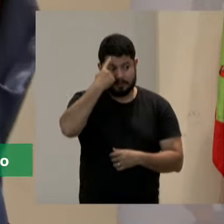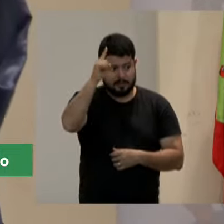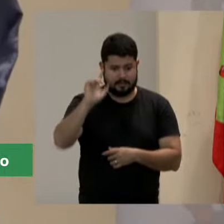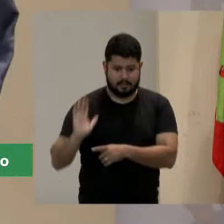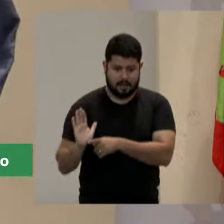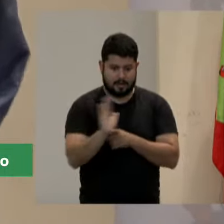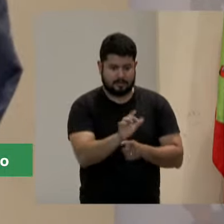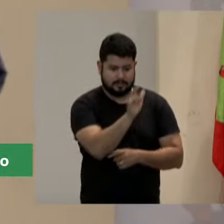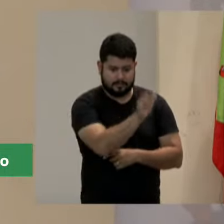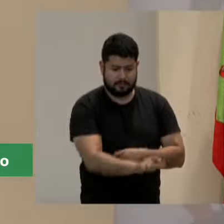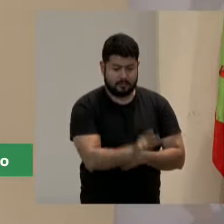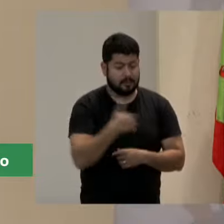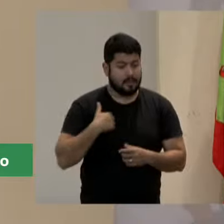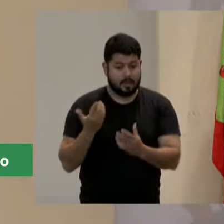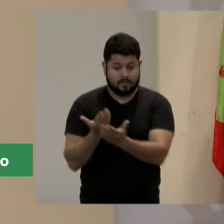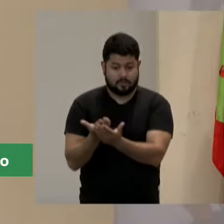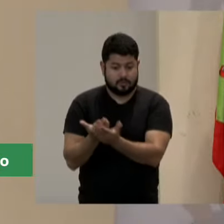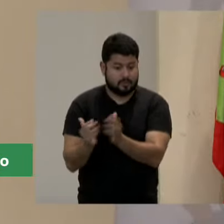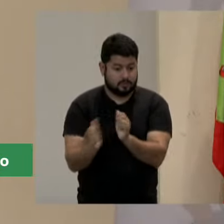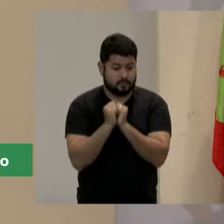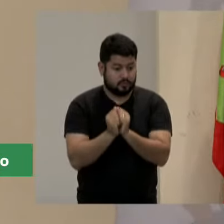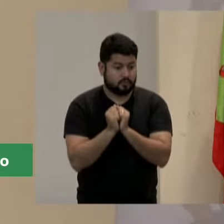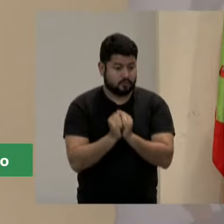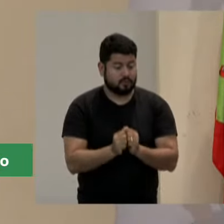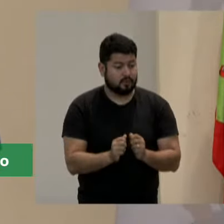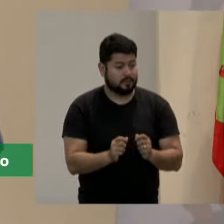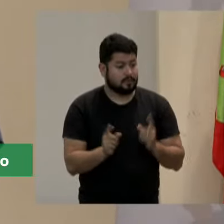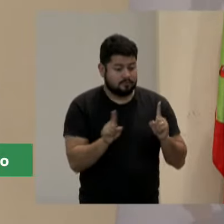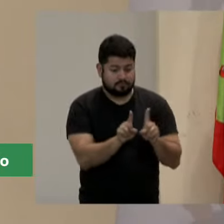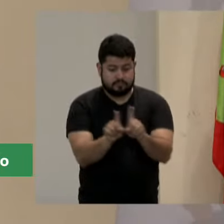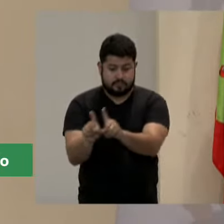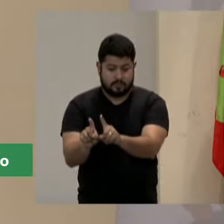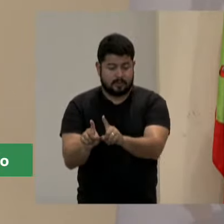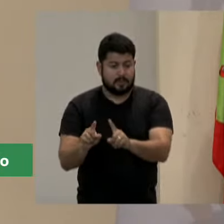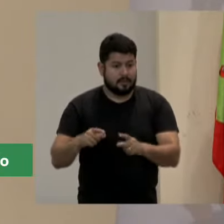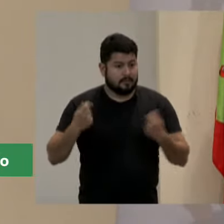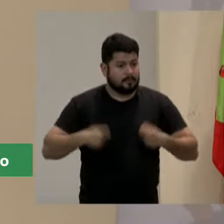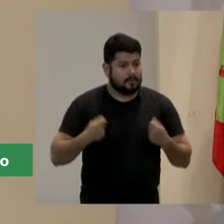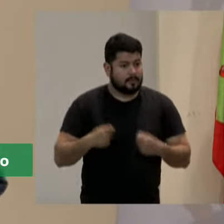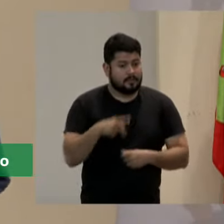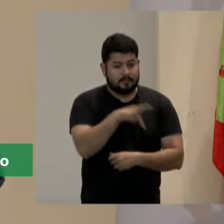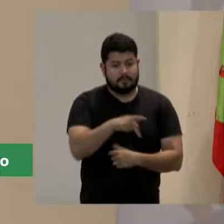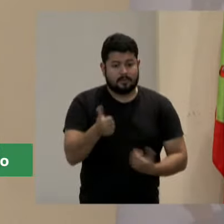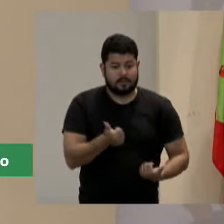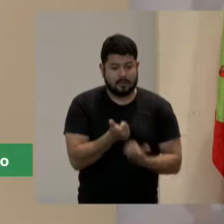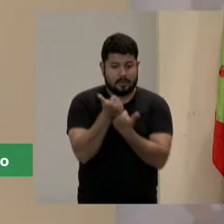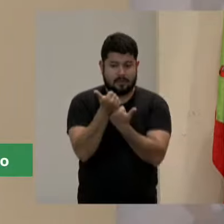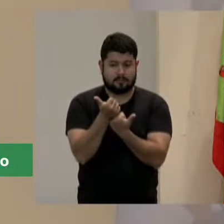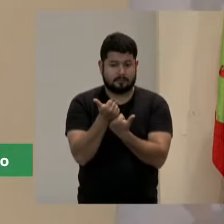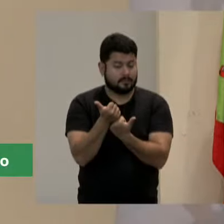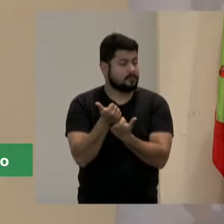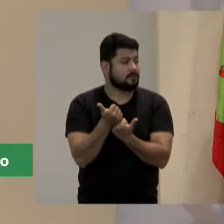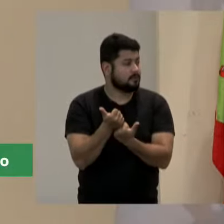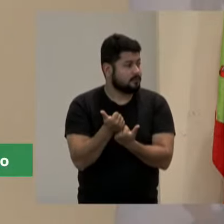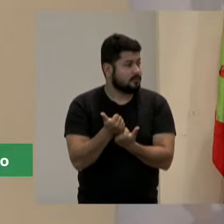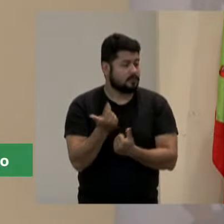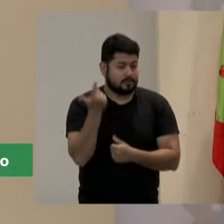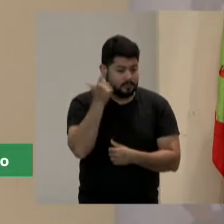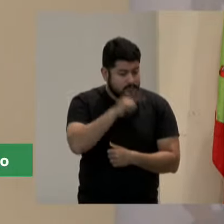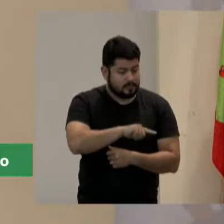e estudasse junto com você? Então, nós precisamos de um professor de apoio. Nós precisamos de alguém para nos acompanhar, para nos auxiliar.